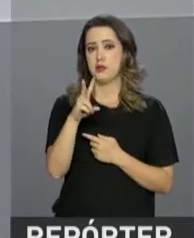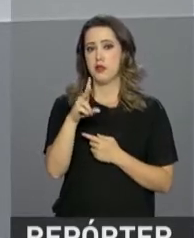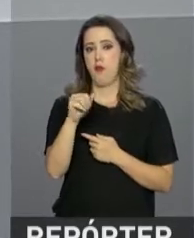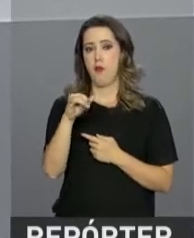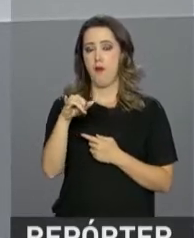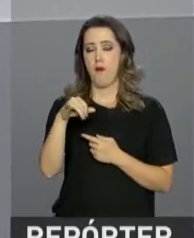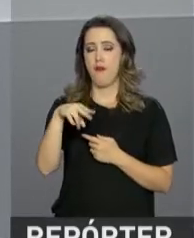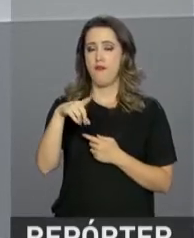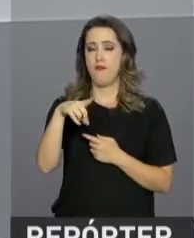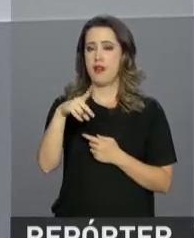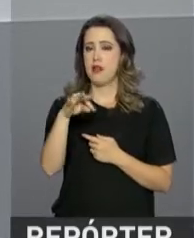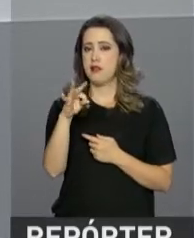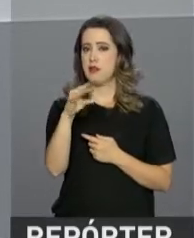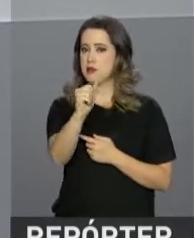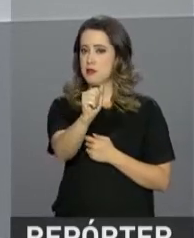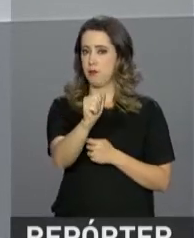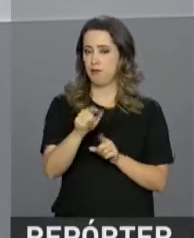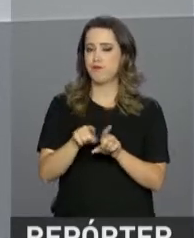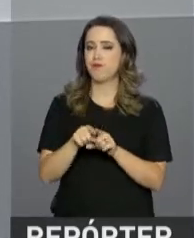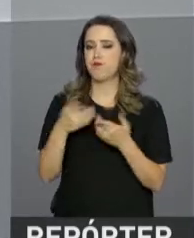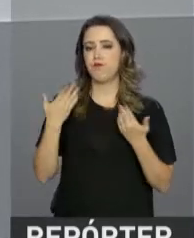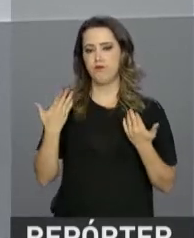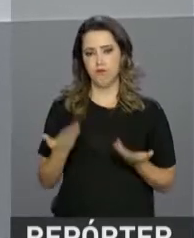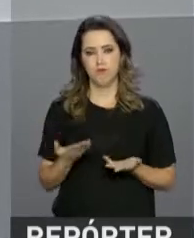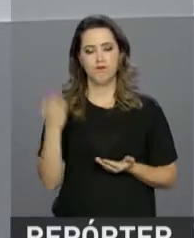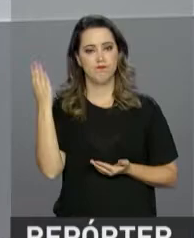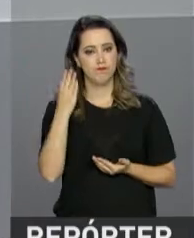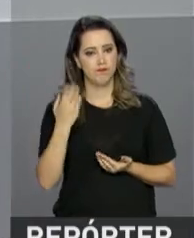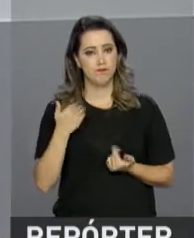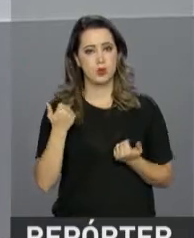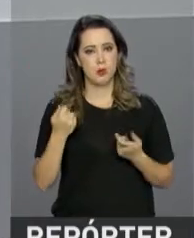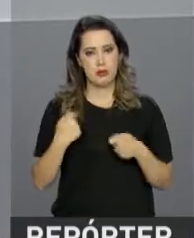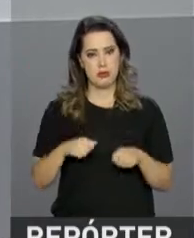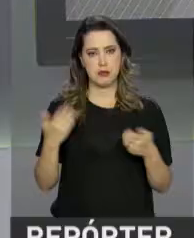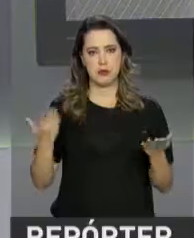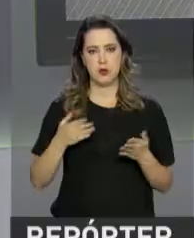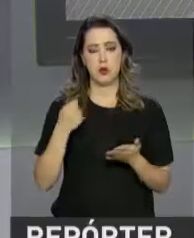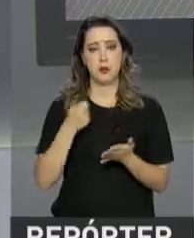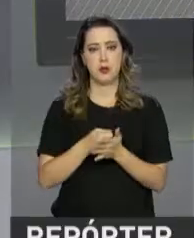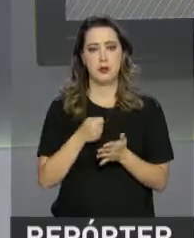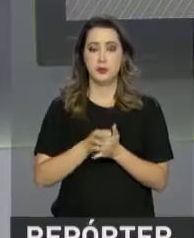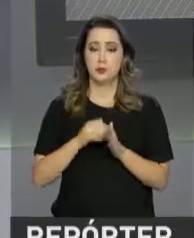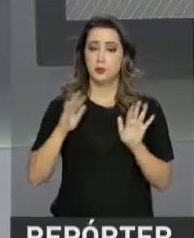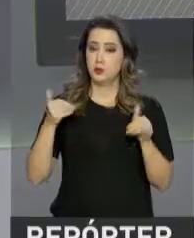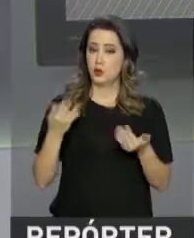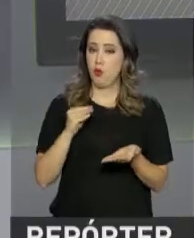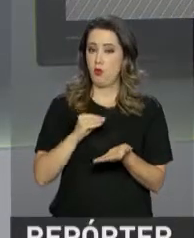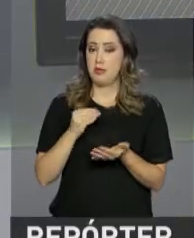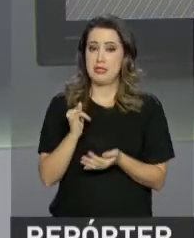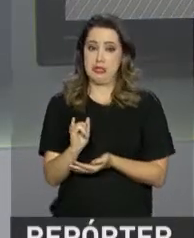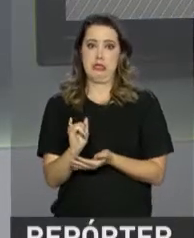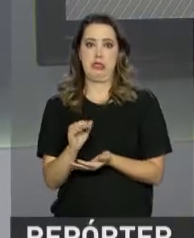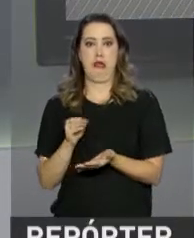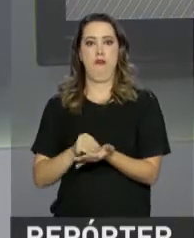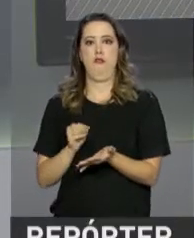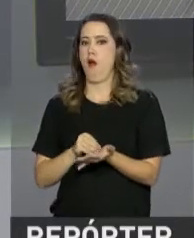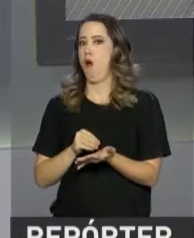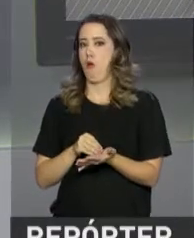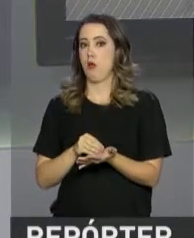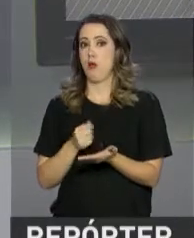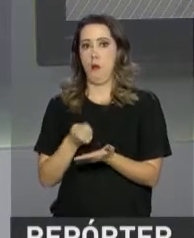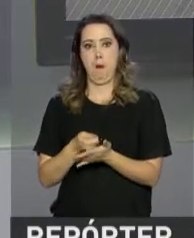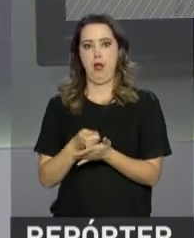o bnds que foram analisadas pelo governo brasileiro assim a falta de pagamento dos empréstimos que